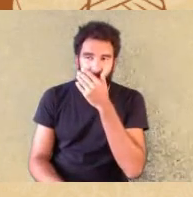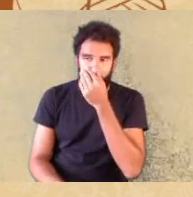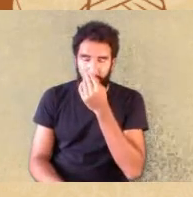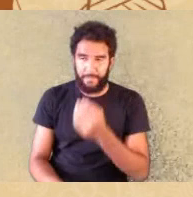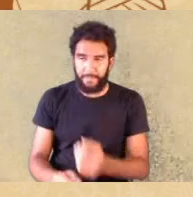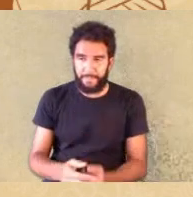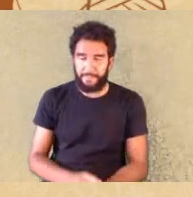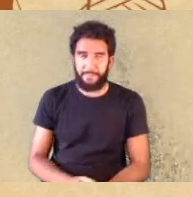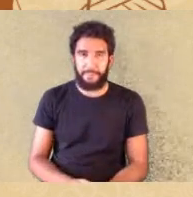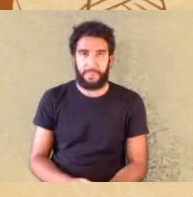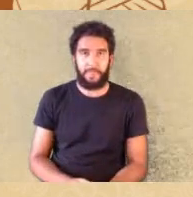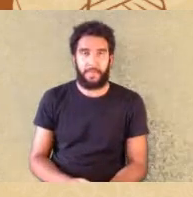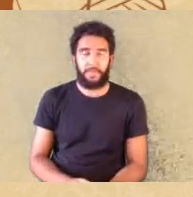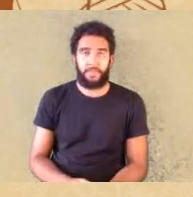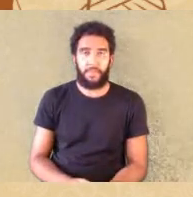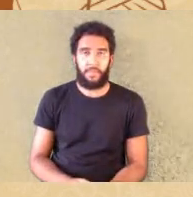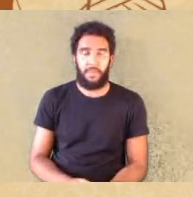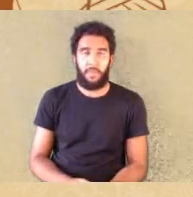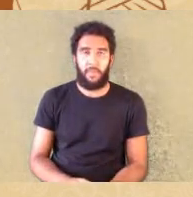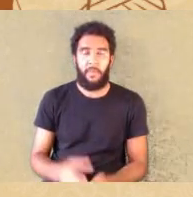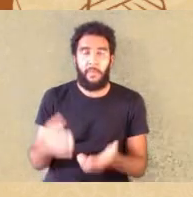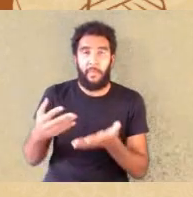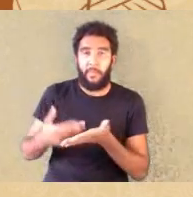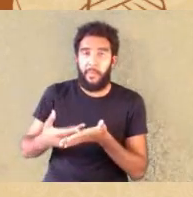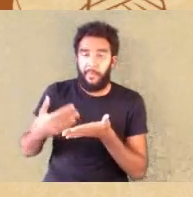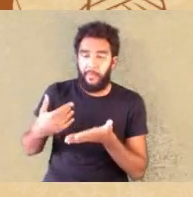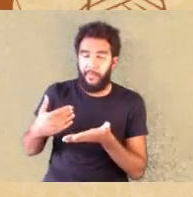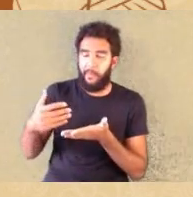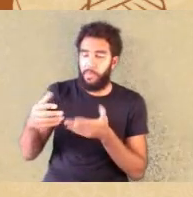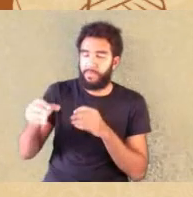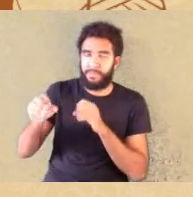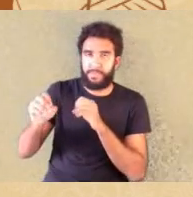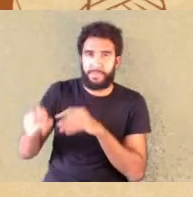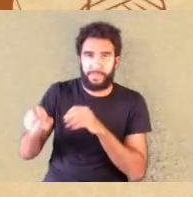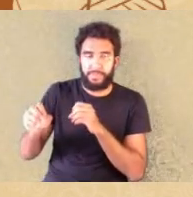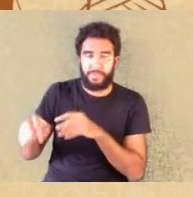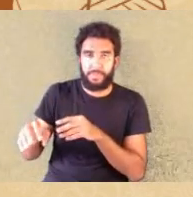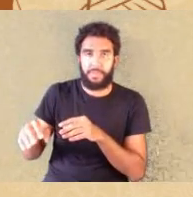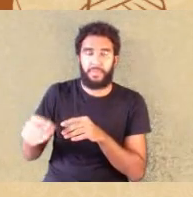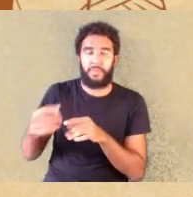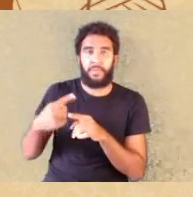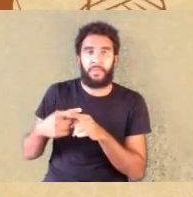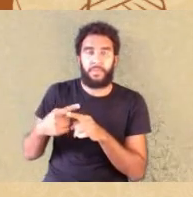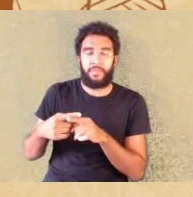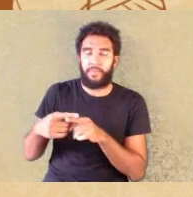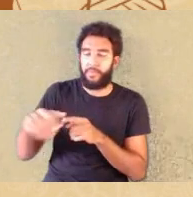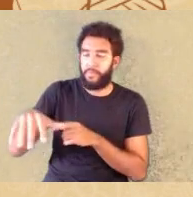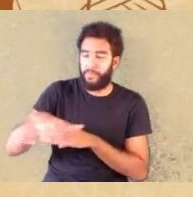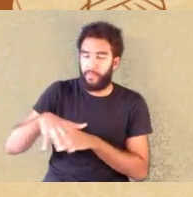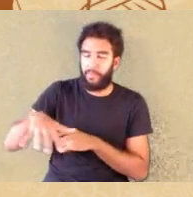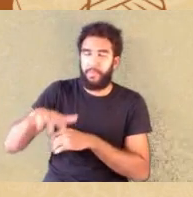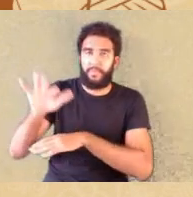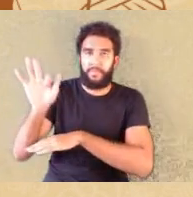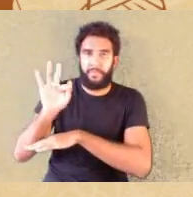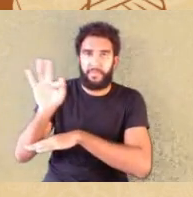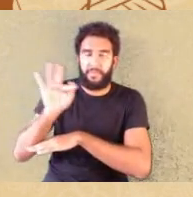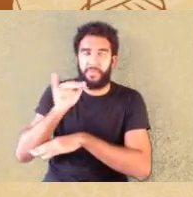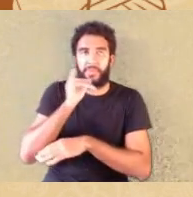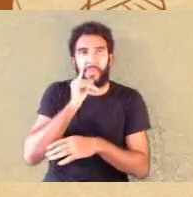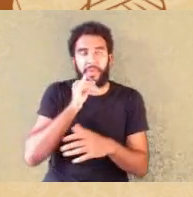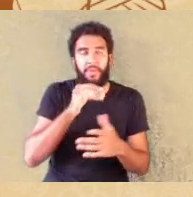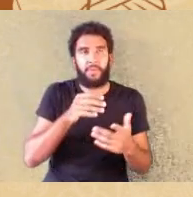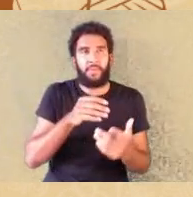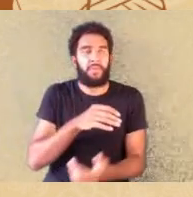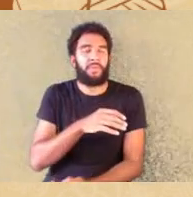os espaços alternativos de educação, porque nos espaços formais de educação, como a escola, onde havia primeira letras,